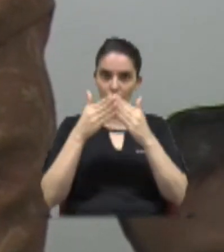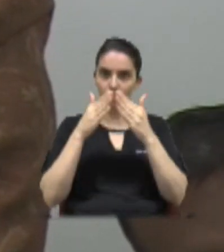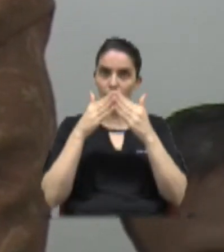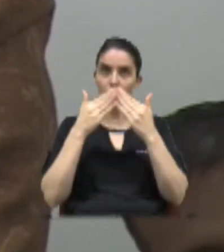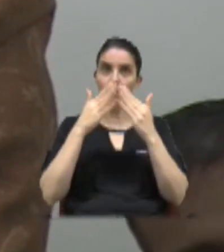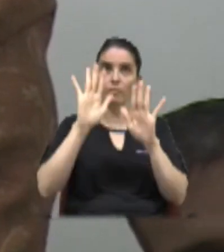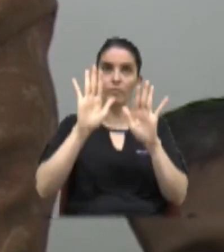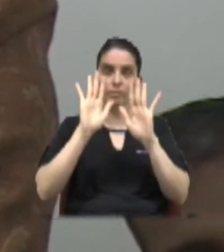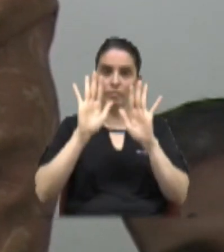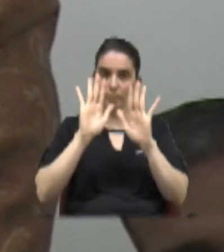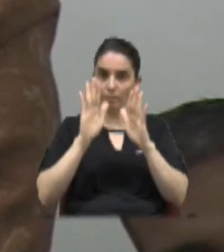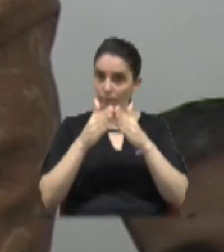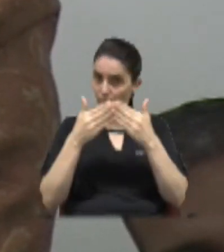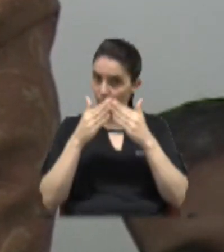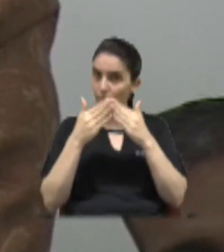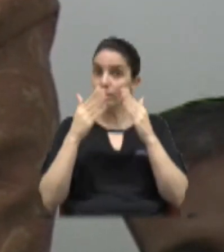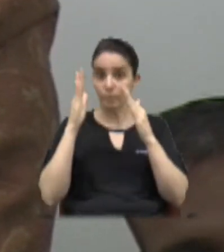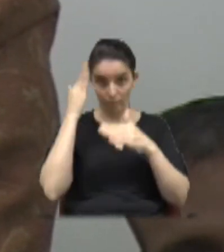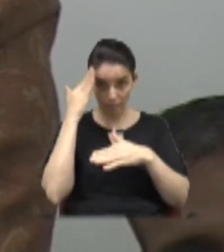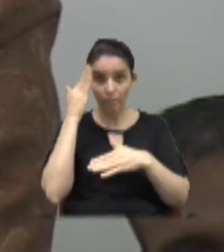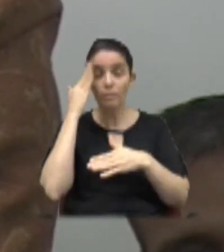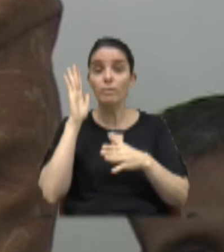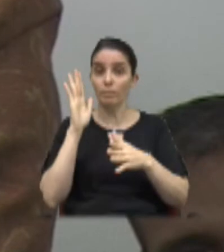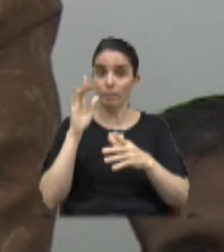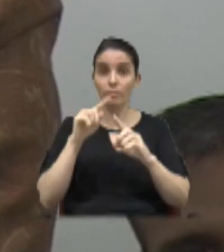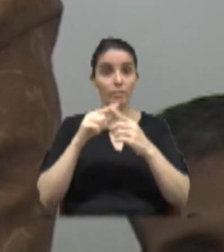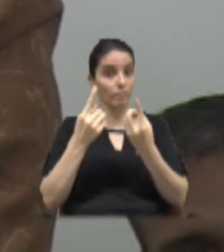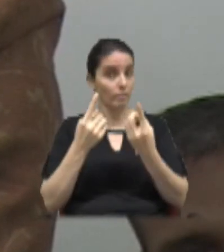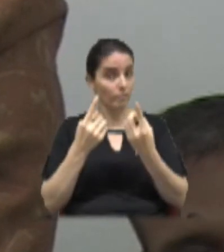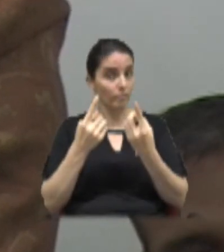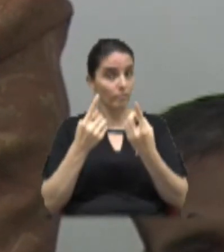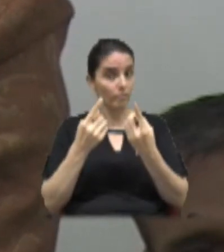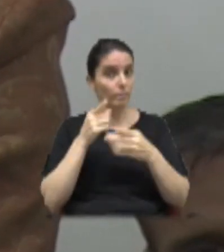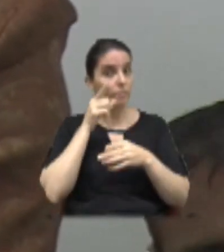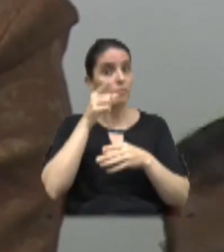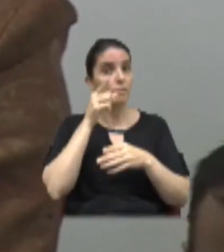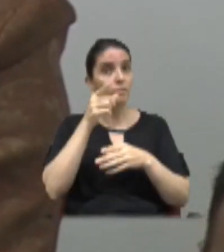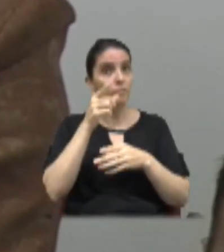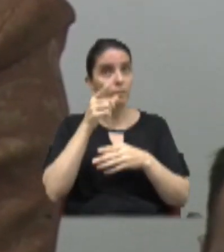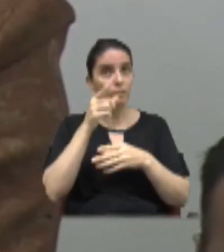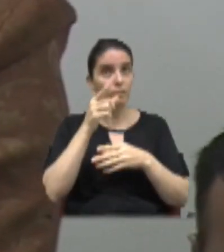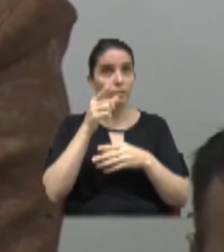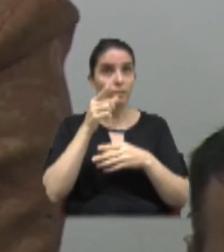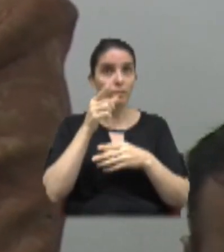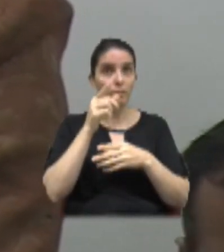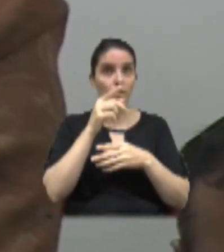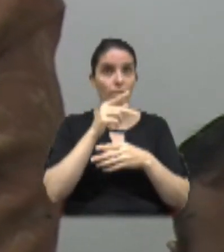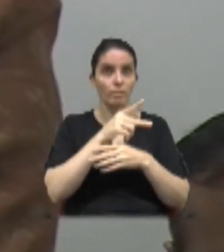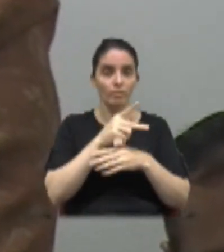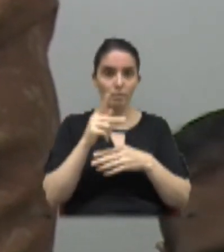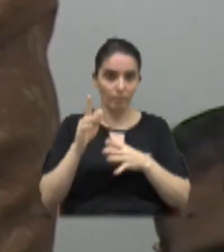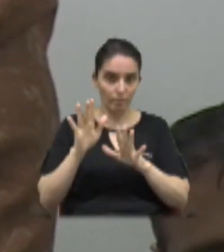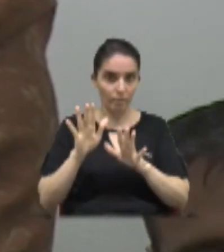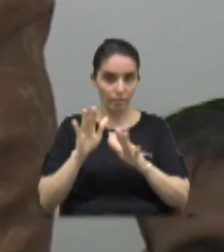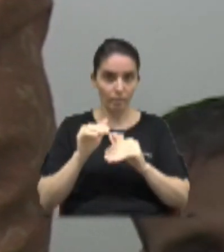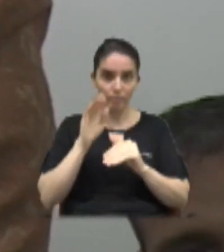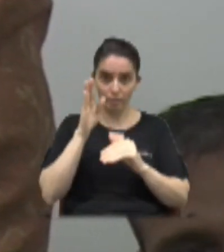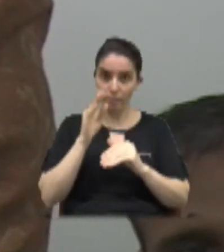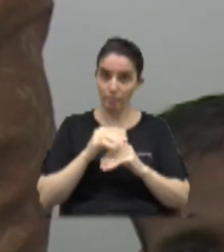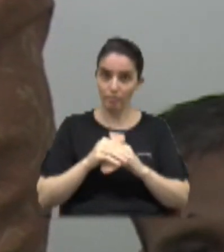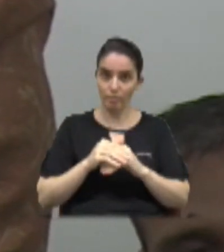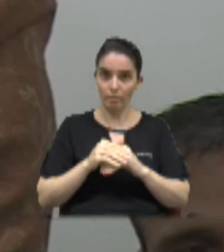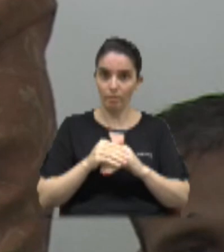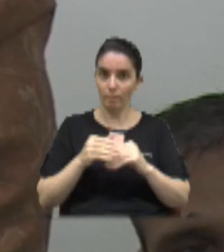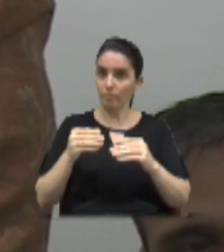Eu estou falando sobre o assunto. Eu sei, vereadora. Acontece que a senhora... Deixa o presidente falar, por favor, nobre vereadora. A senhora não